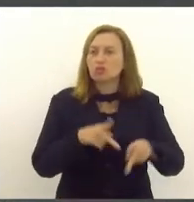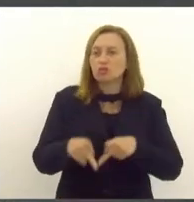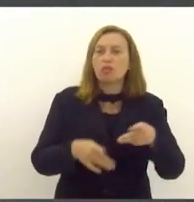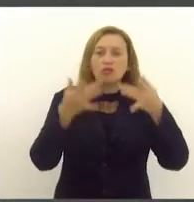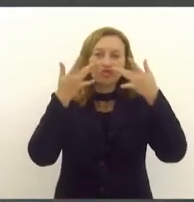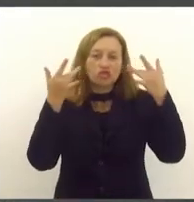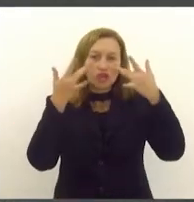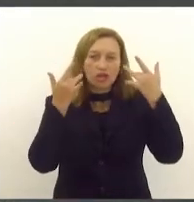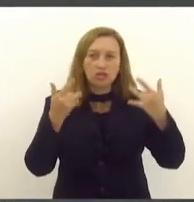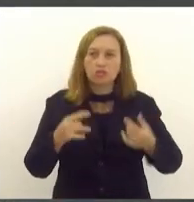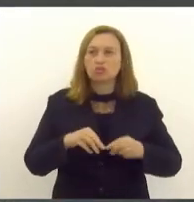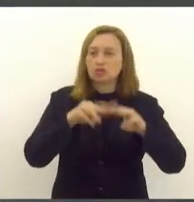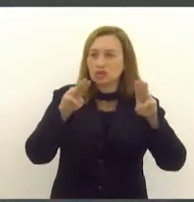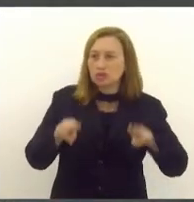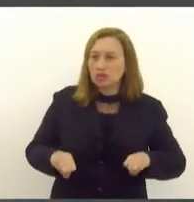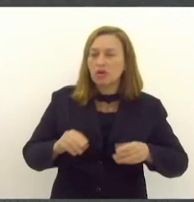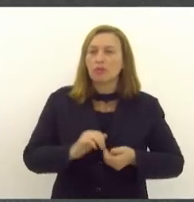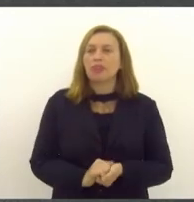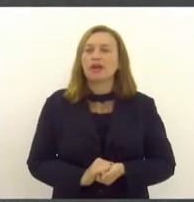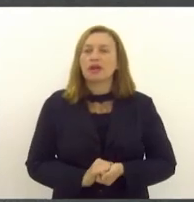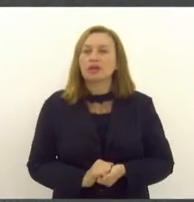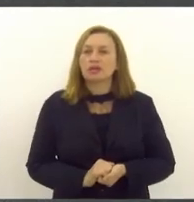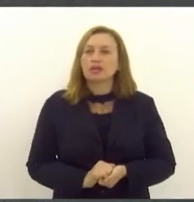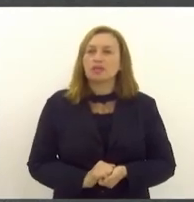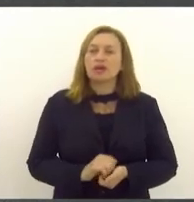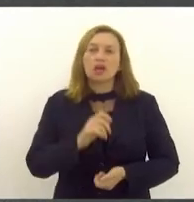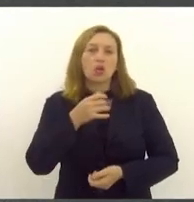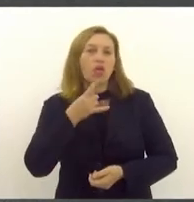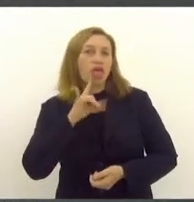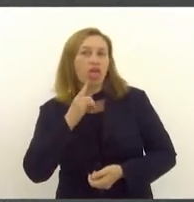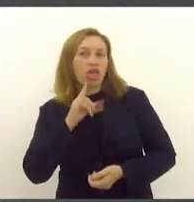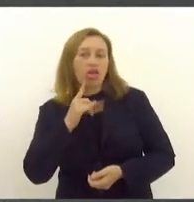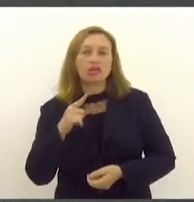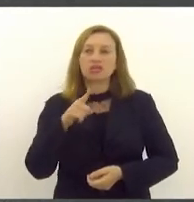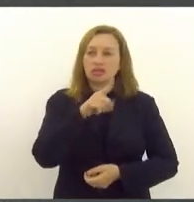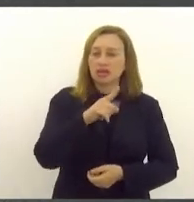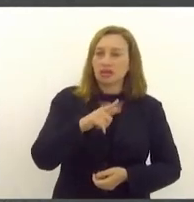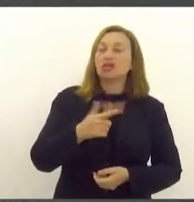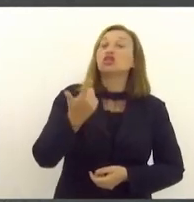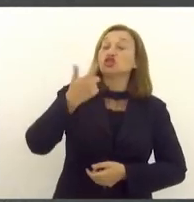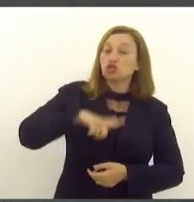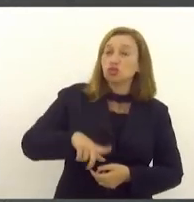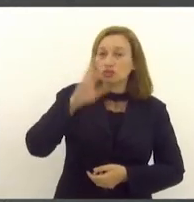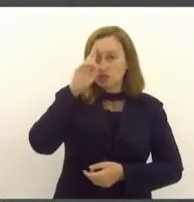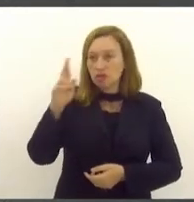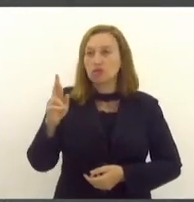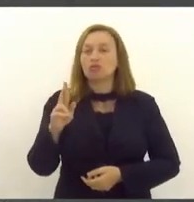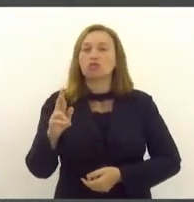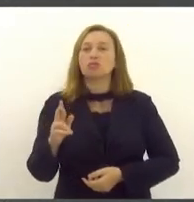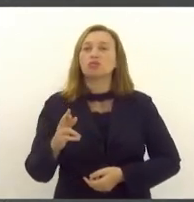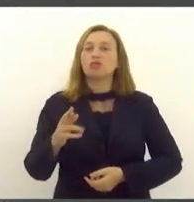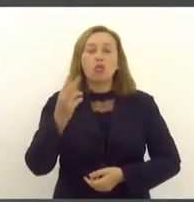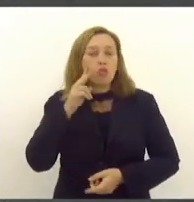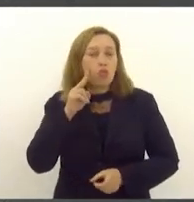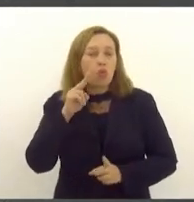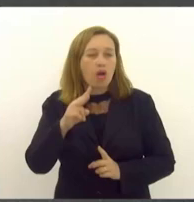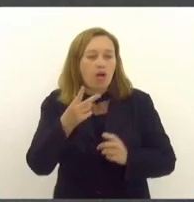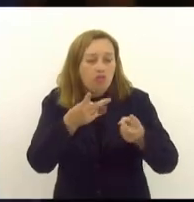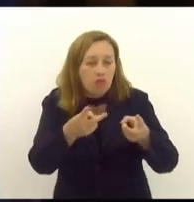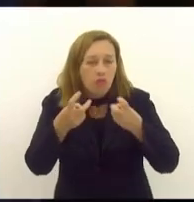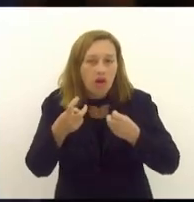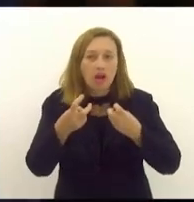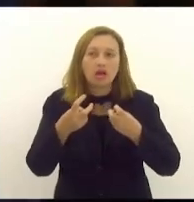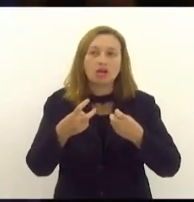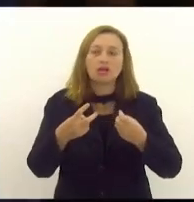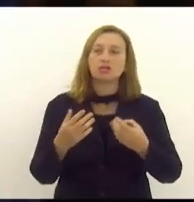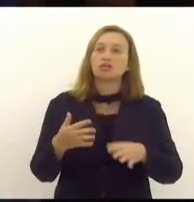Teatro Municipal para aquele circo do Cachaceiro e vossa excelência mais uma vez com olhar atento para